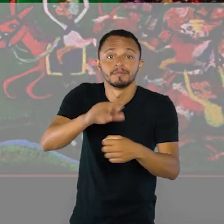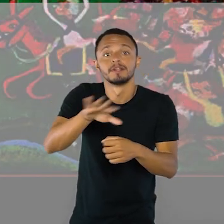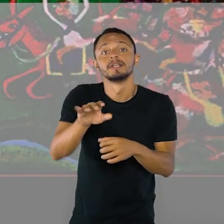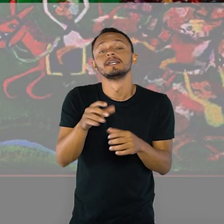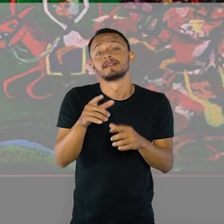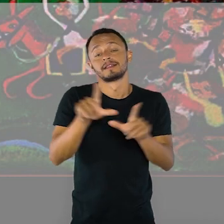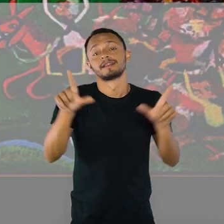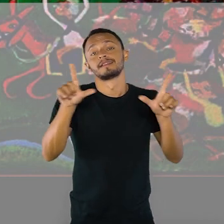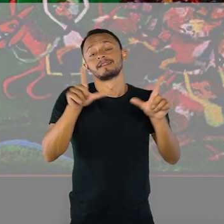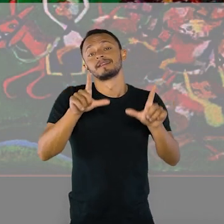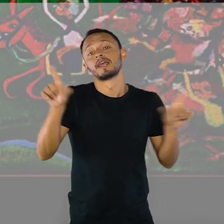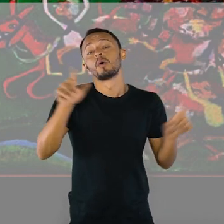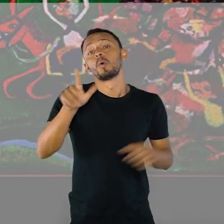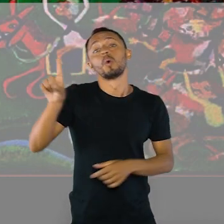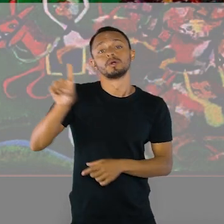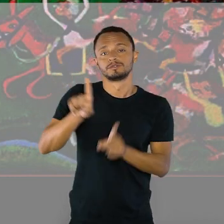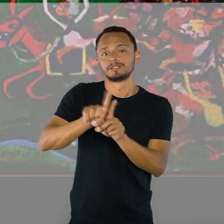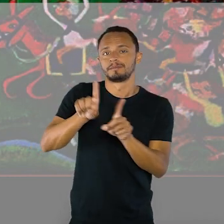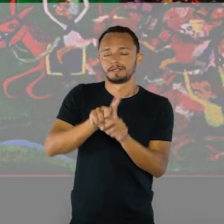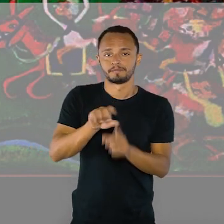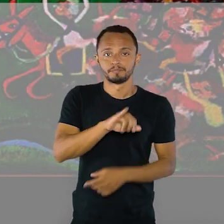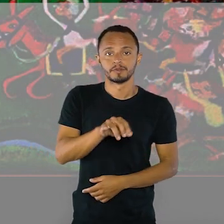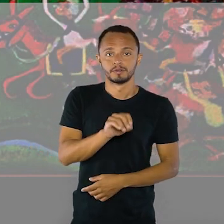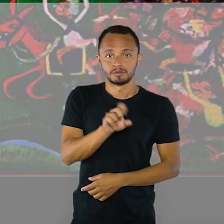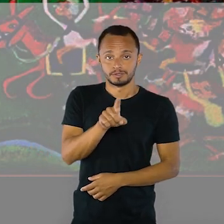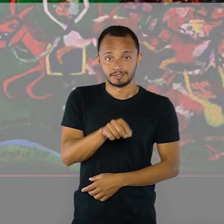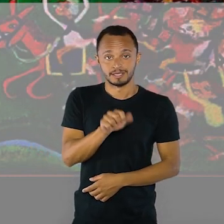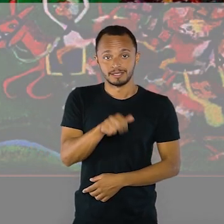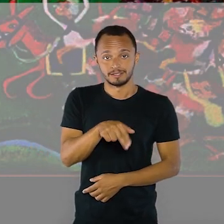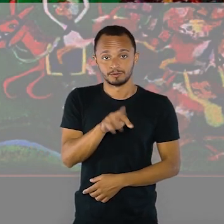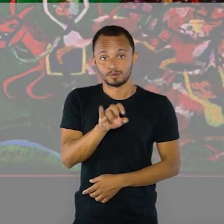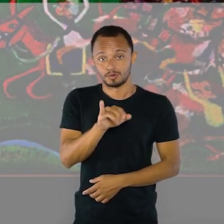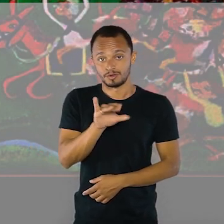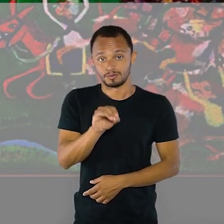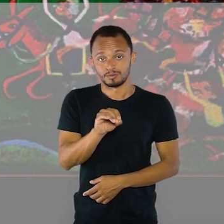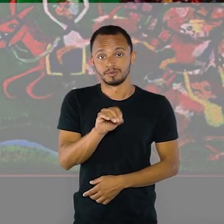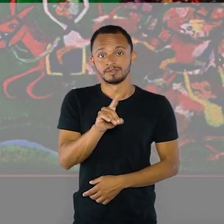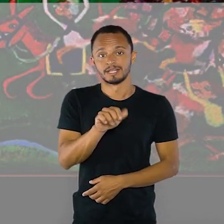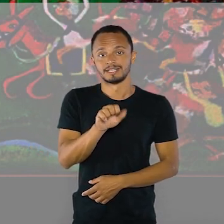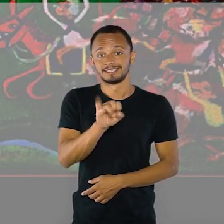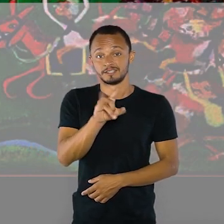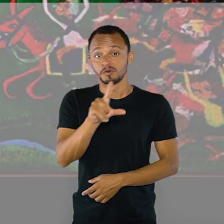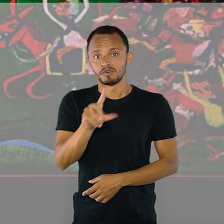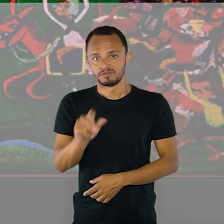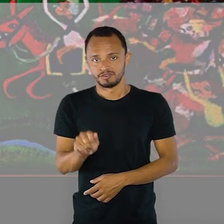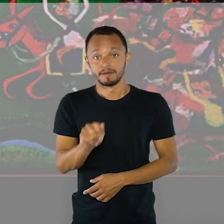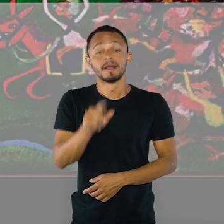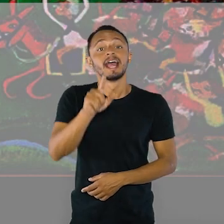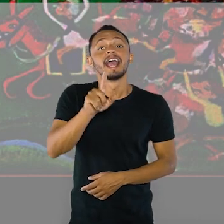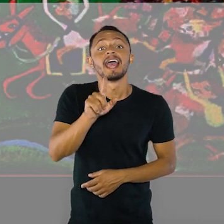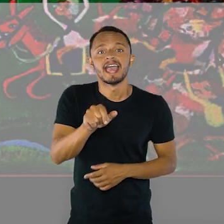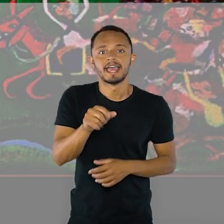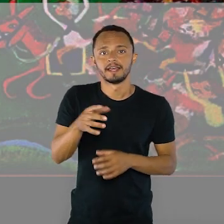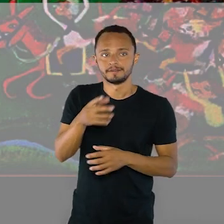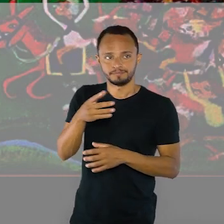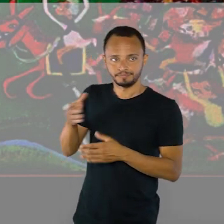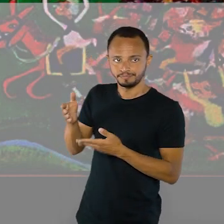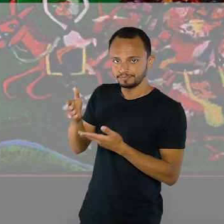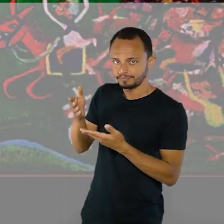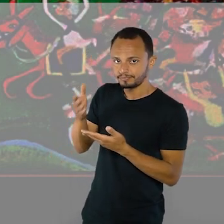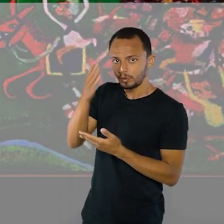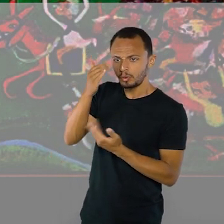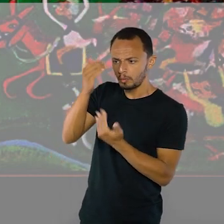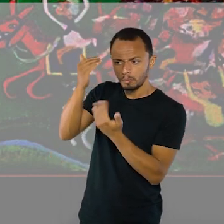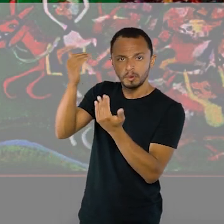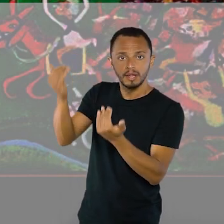lá. José Antônio da Silva, que, nessa perspectiva dita popular, figura a festa da independência do jeito que